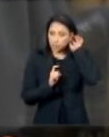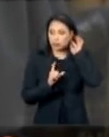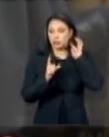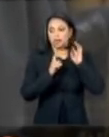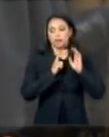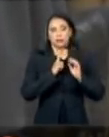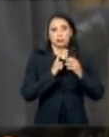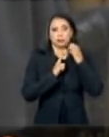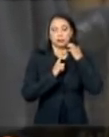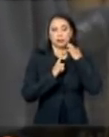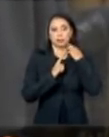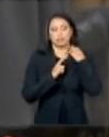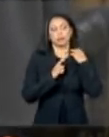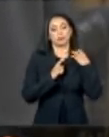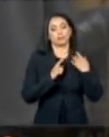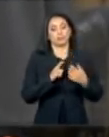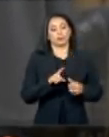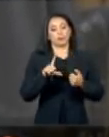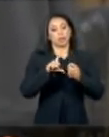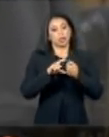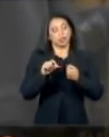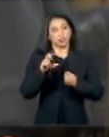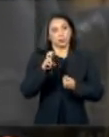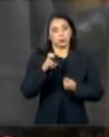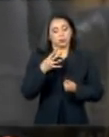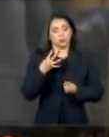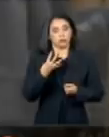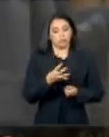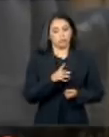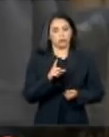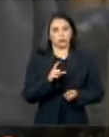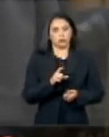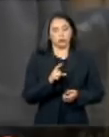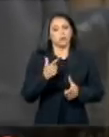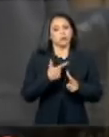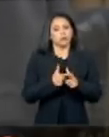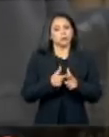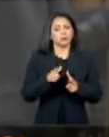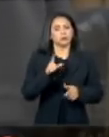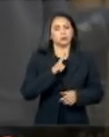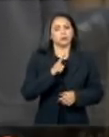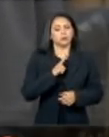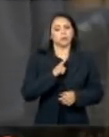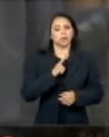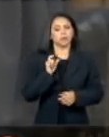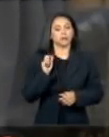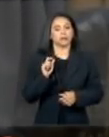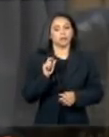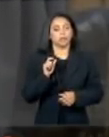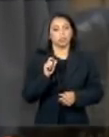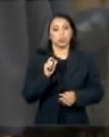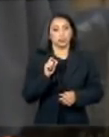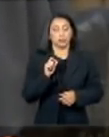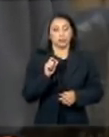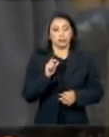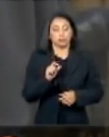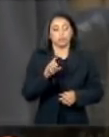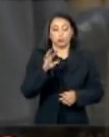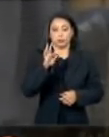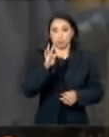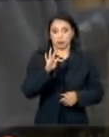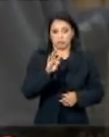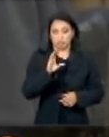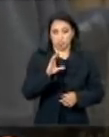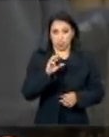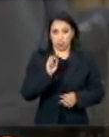para demonstração rever o lar mas quando esse projeto sustentador gestão da competência do tribunal de contas da união em